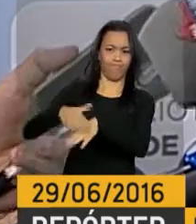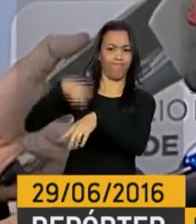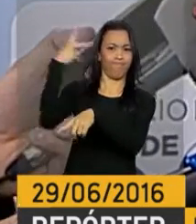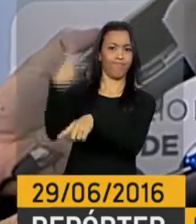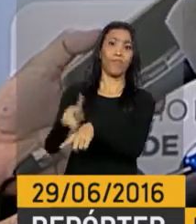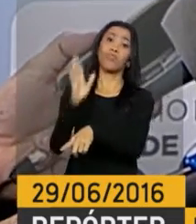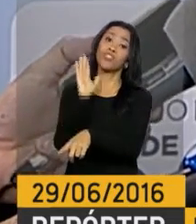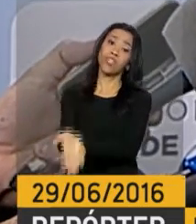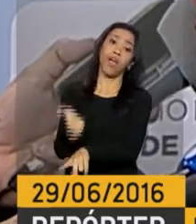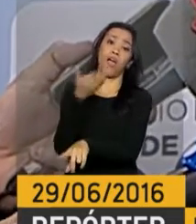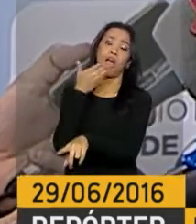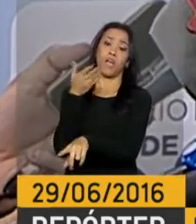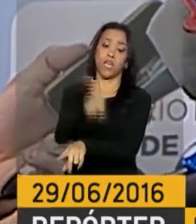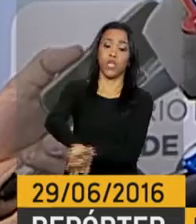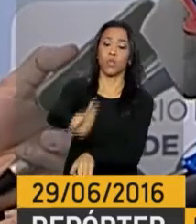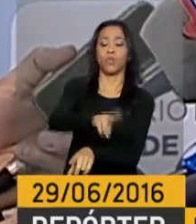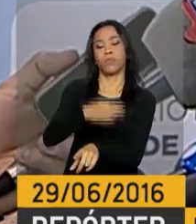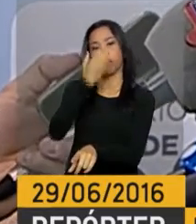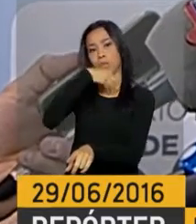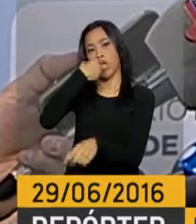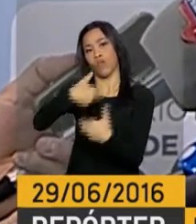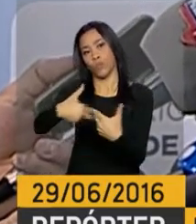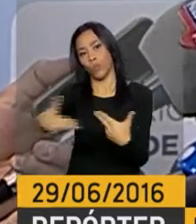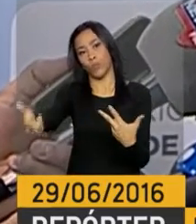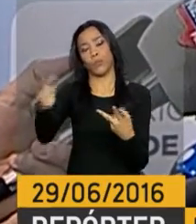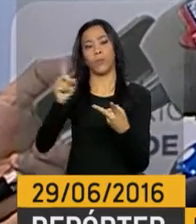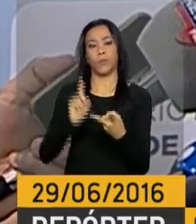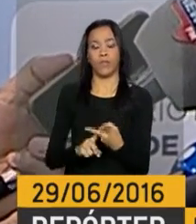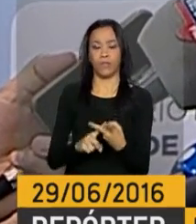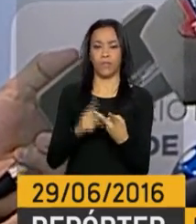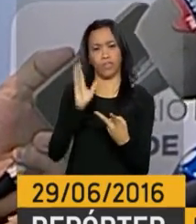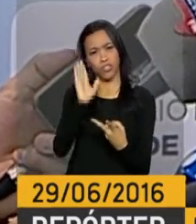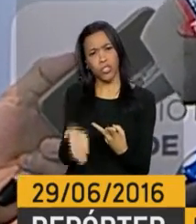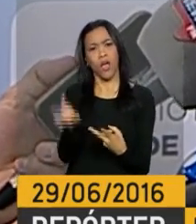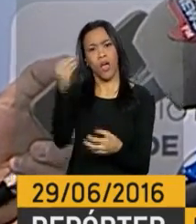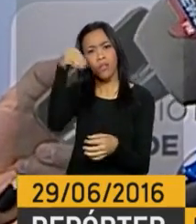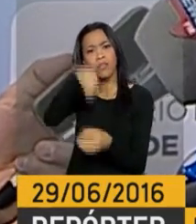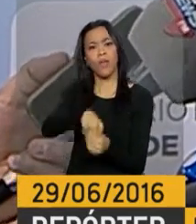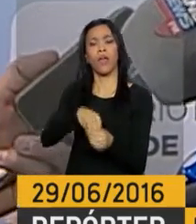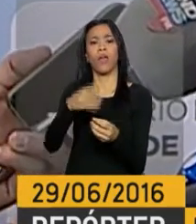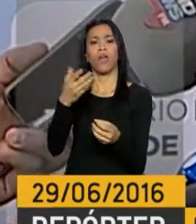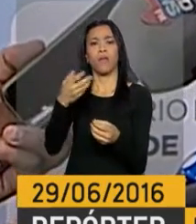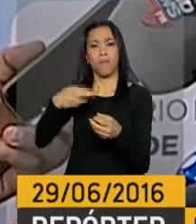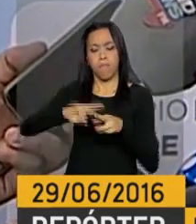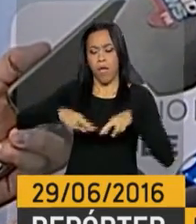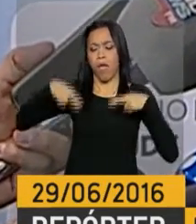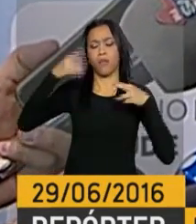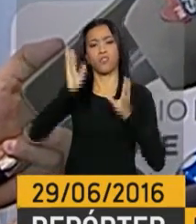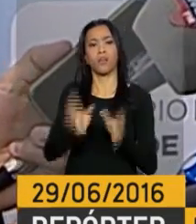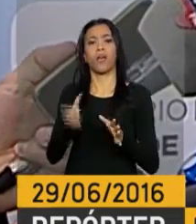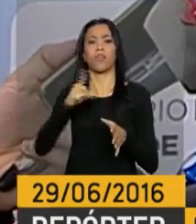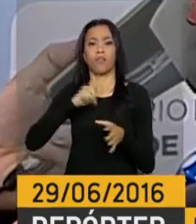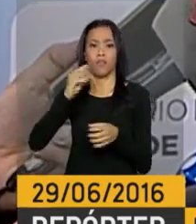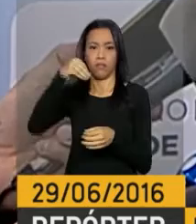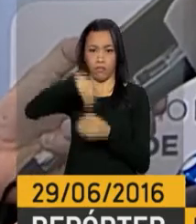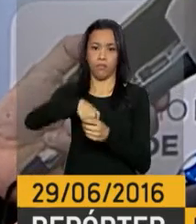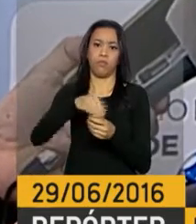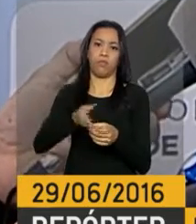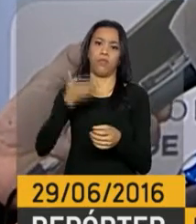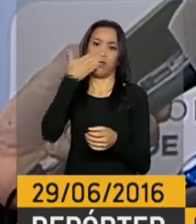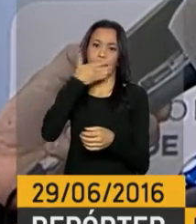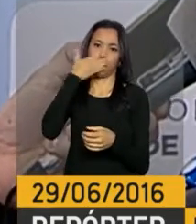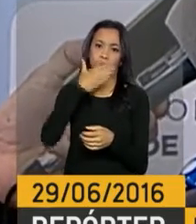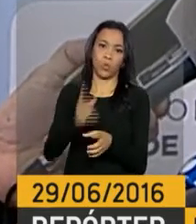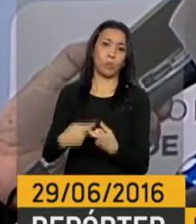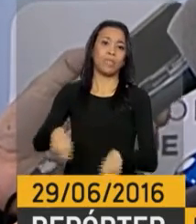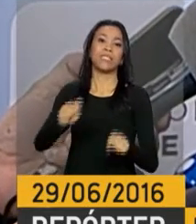com açúcar nas frutas, nos alimentos, isso já está incluído nas massas, então nós precisamos cuidar de desenvolver essa tecnologia. É